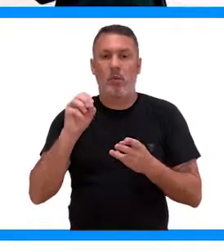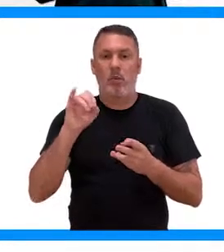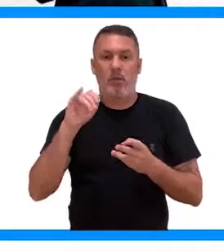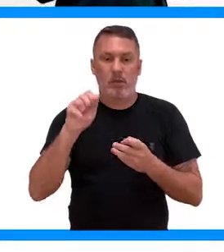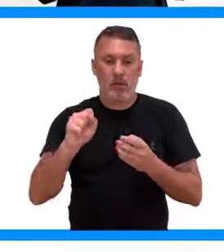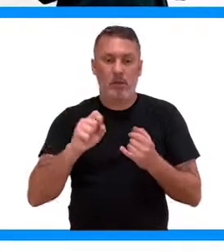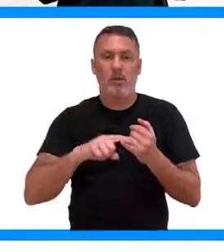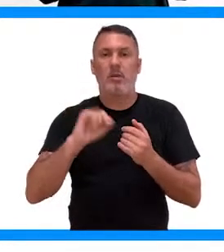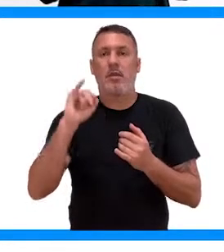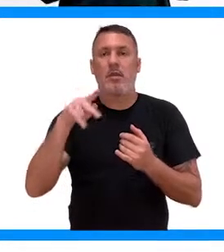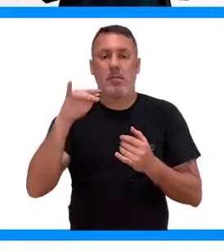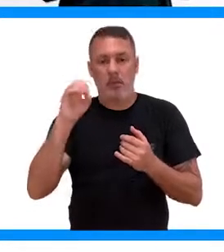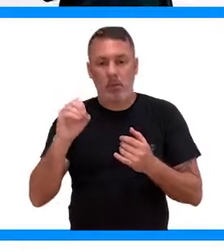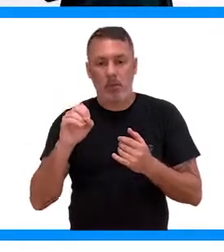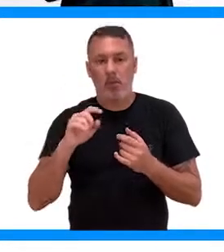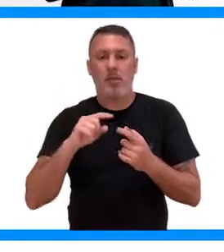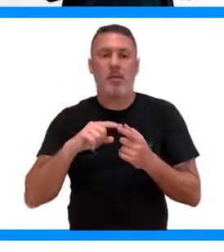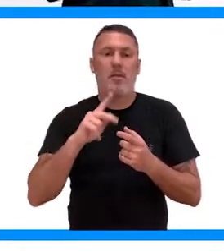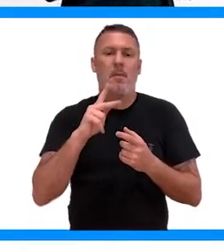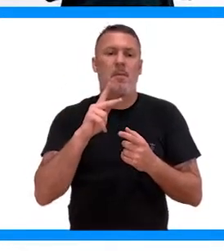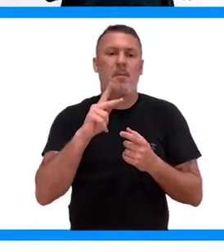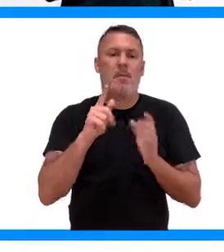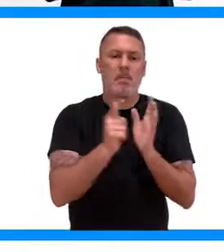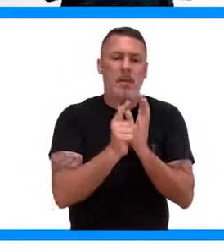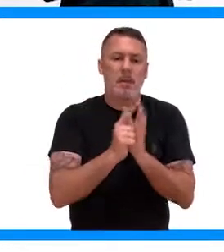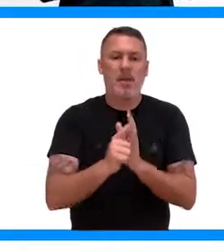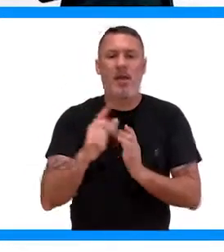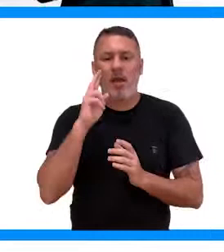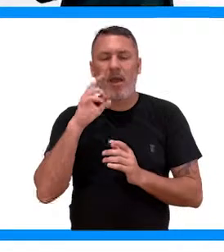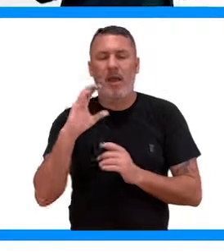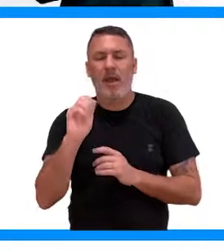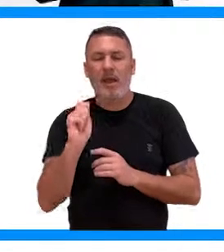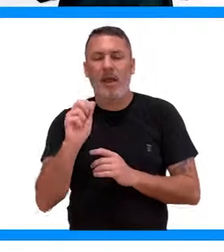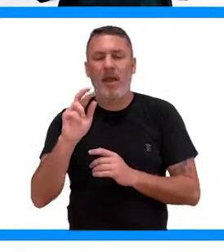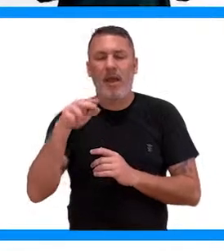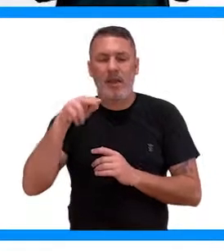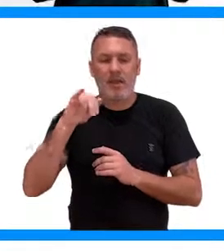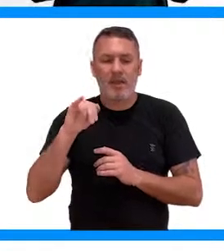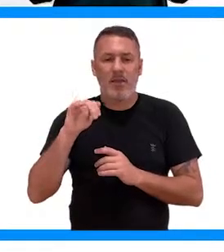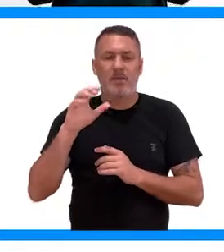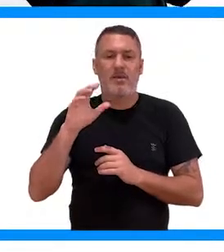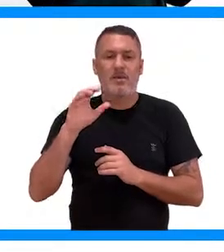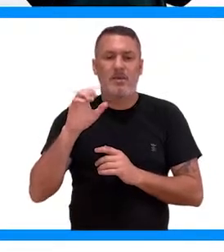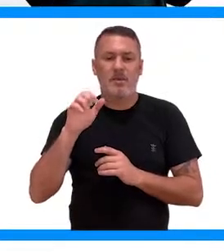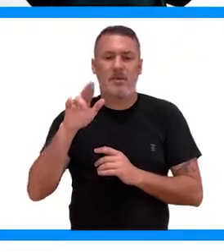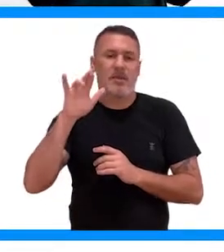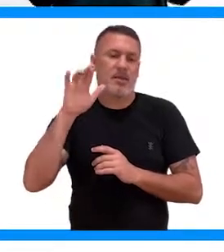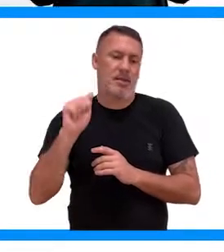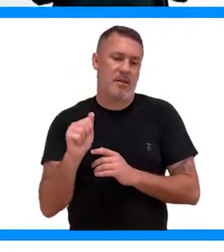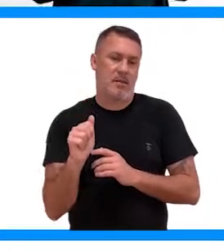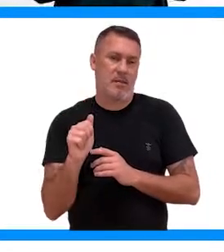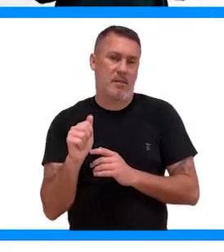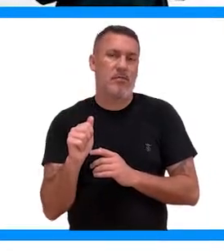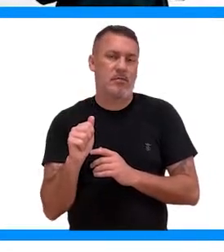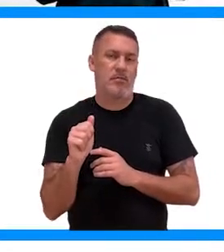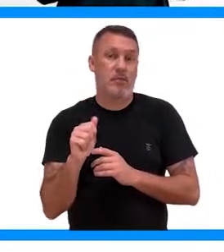oías, impío, papeleria, carniceria e todas as tendas terminadas em ia. Bien? Observem que se a gente